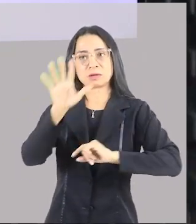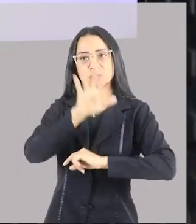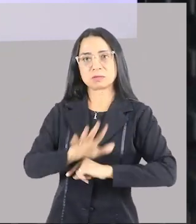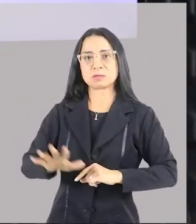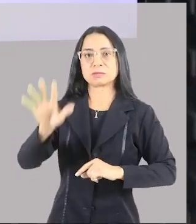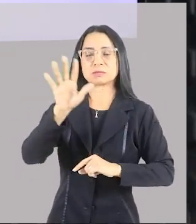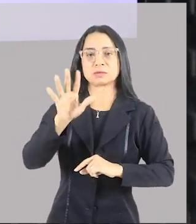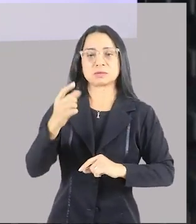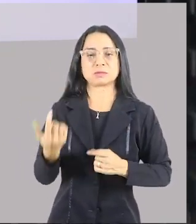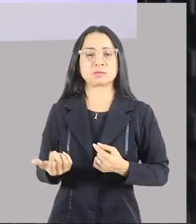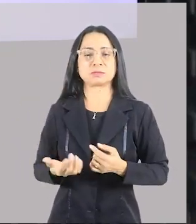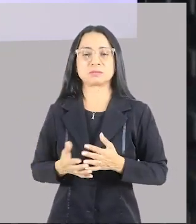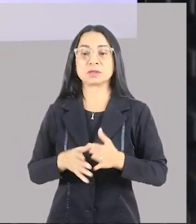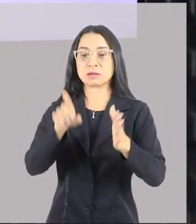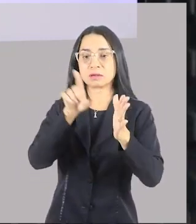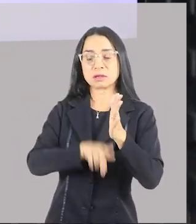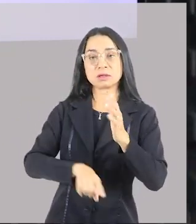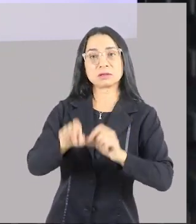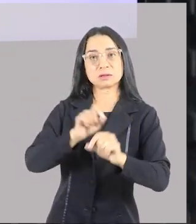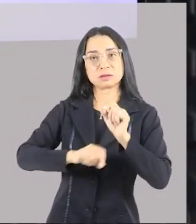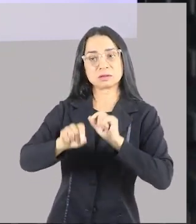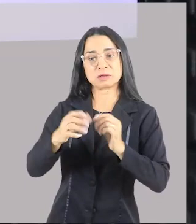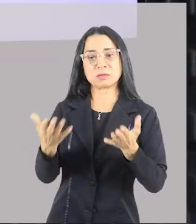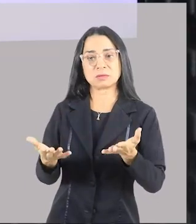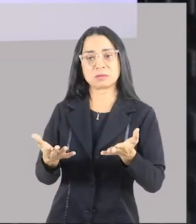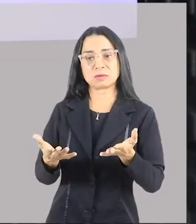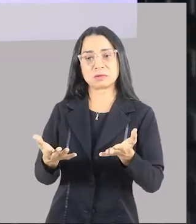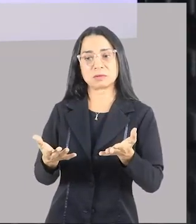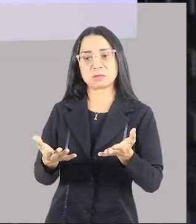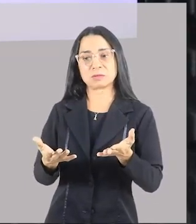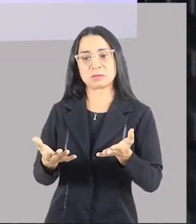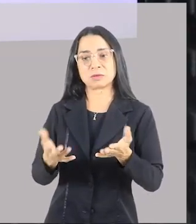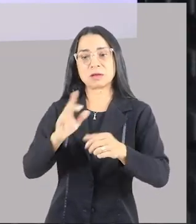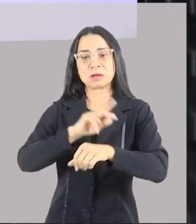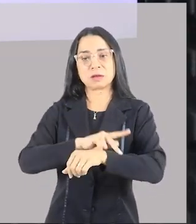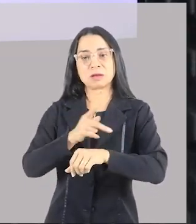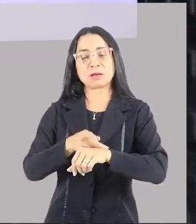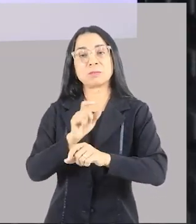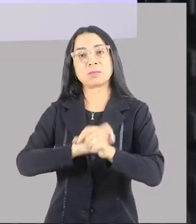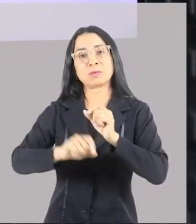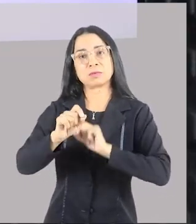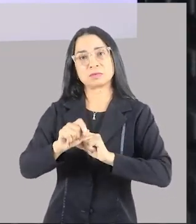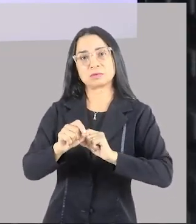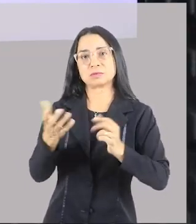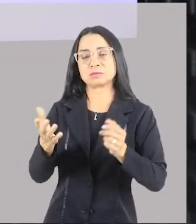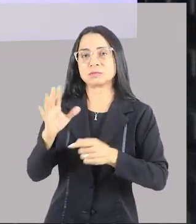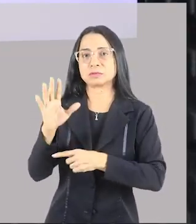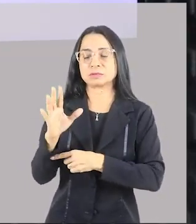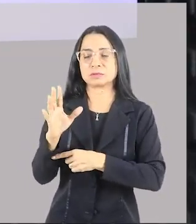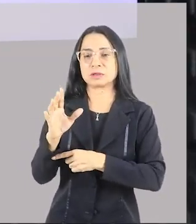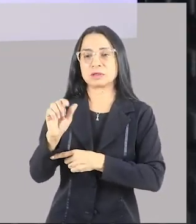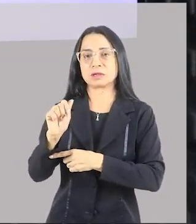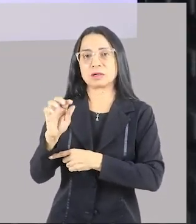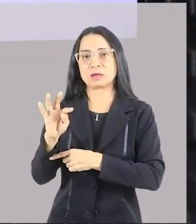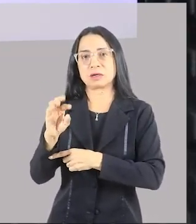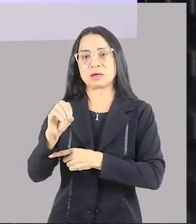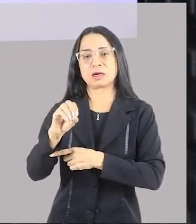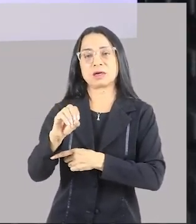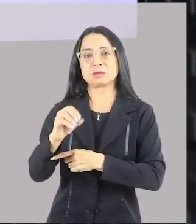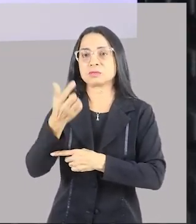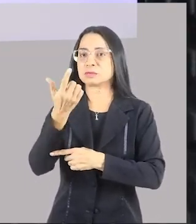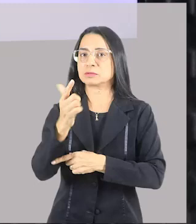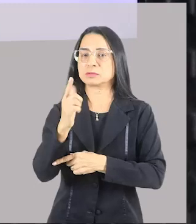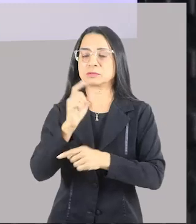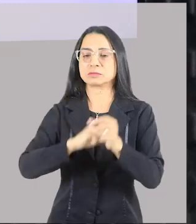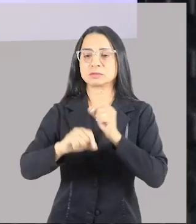cenários. A única exceção, claro, a tal independência é a hipótese dos atos juridicamente inexistentes, caso